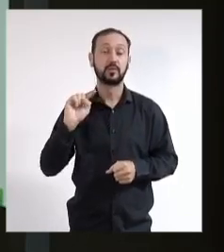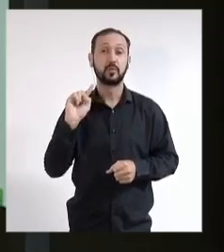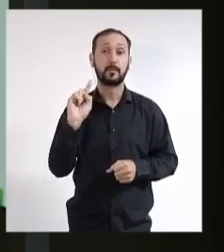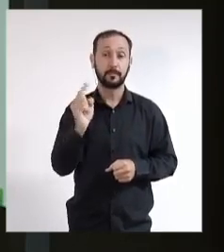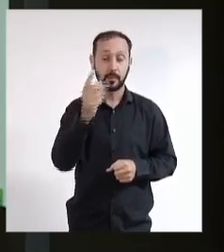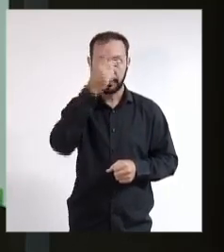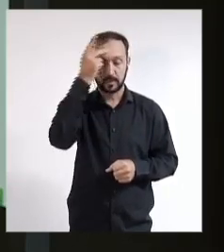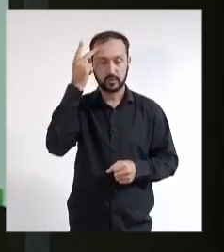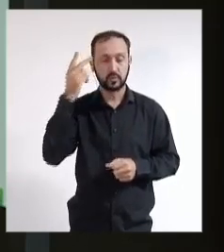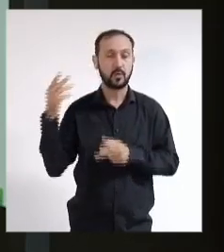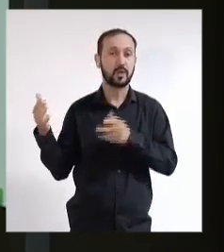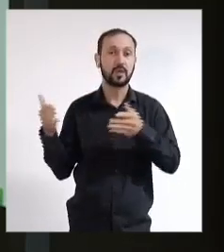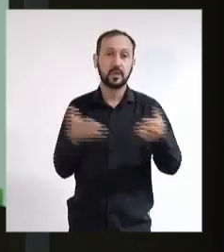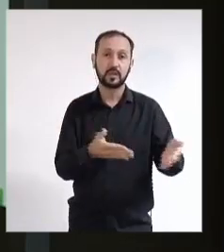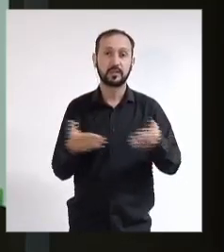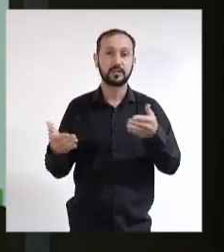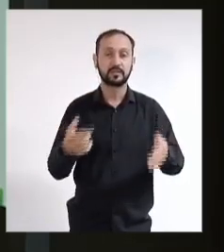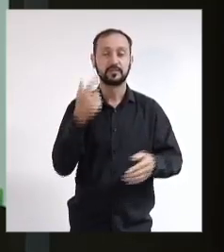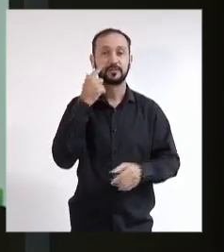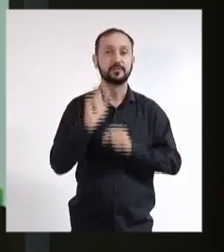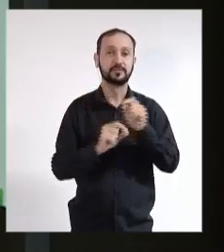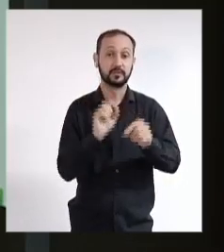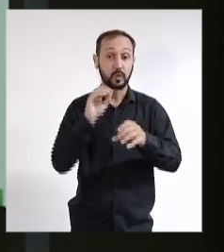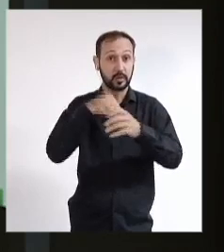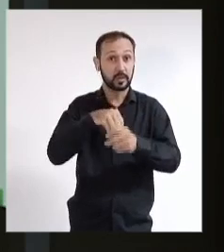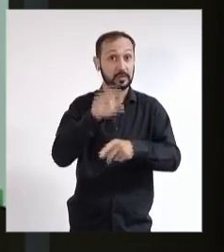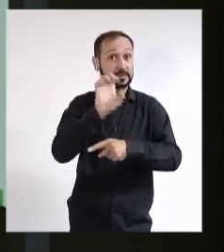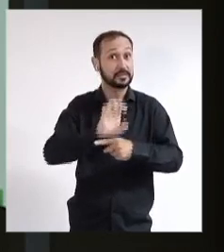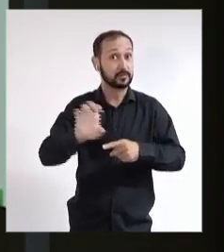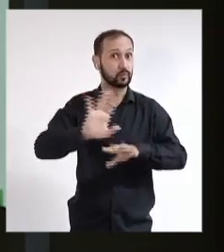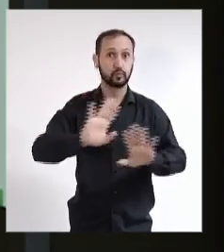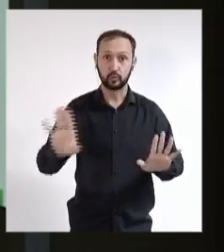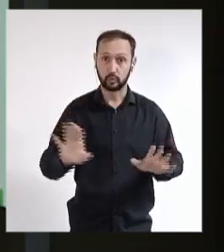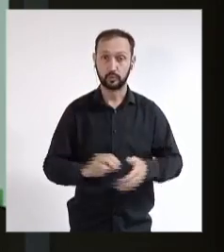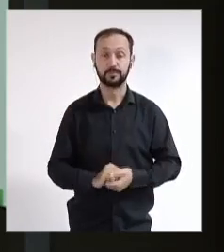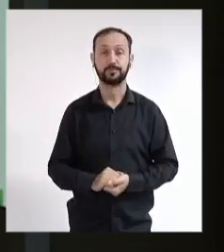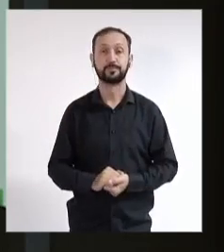nas unidades mato grosso do sul consta nas unidades estaduais tangente